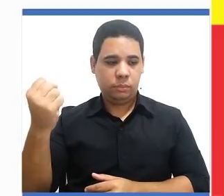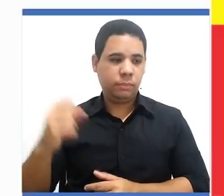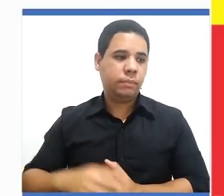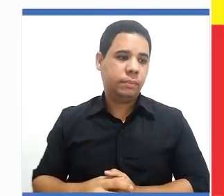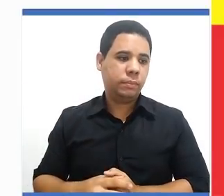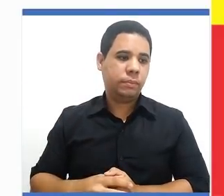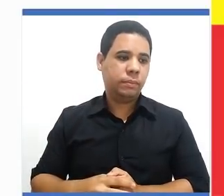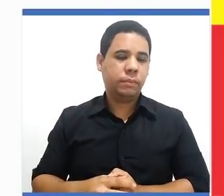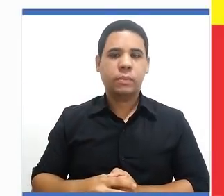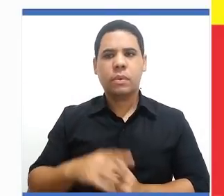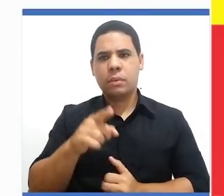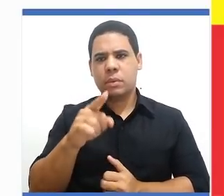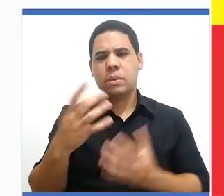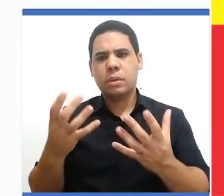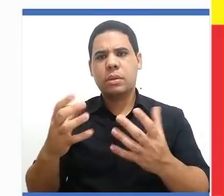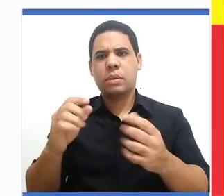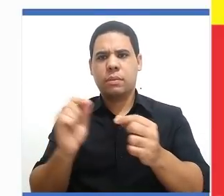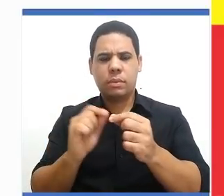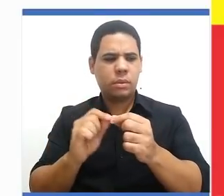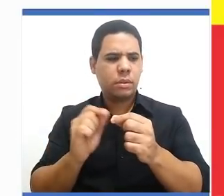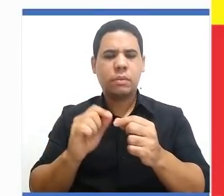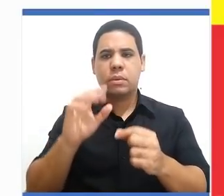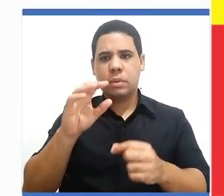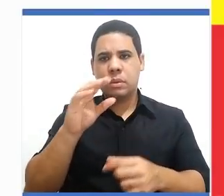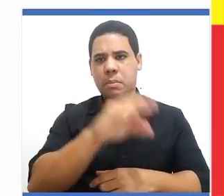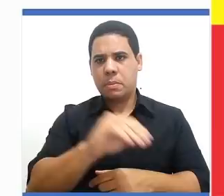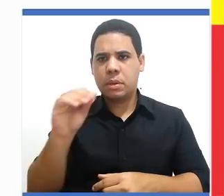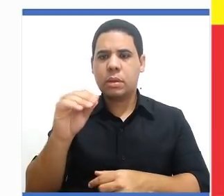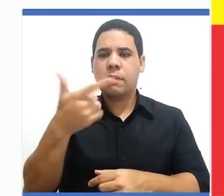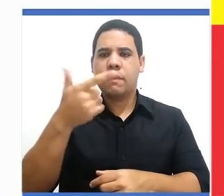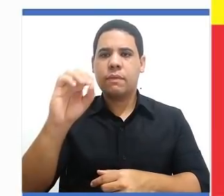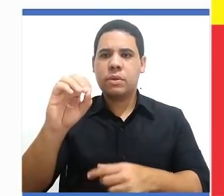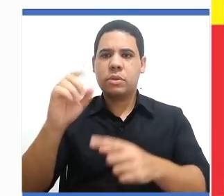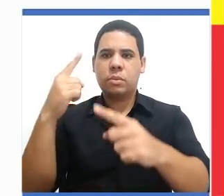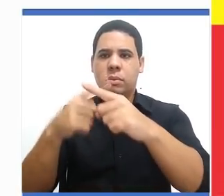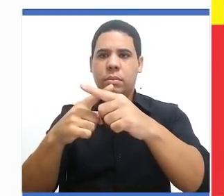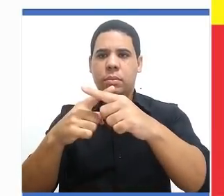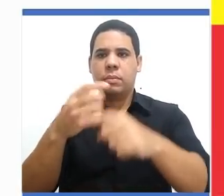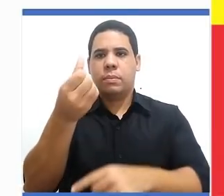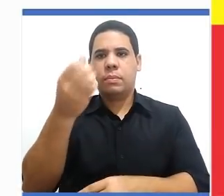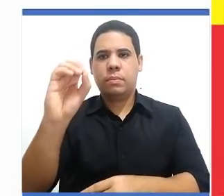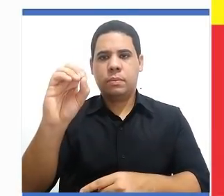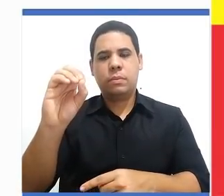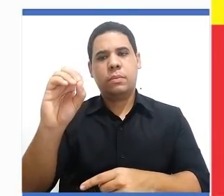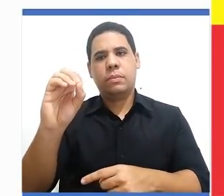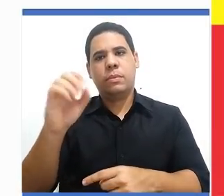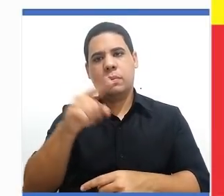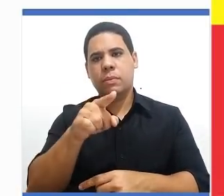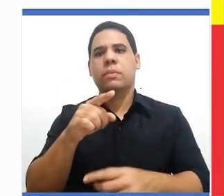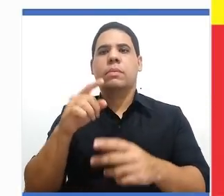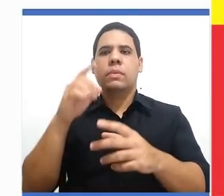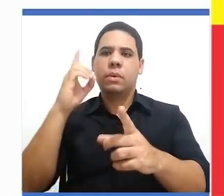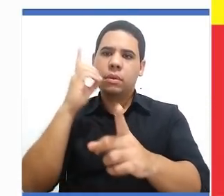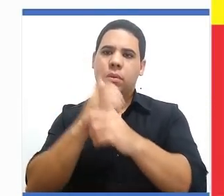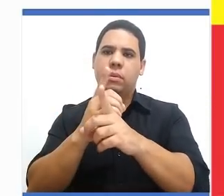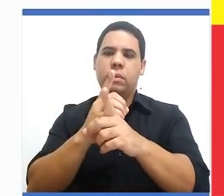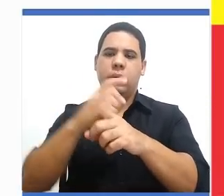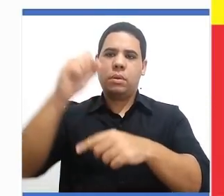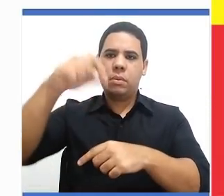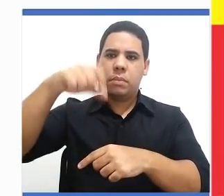essa torneira ela pinga 20 vezes por minuto. Certo? Se você quiser fazer, é só pegar o